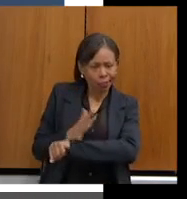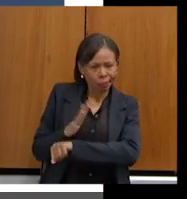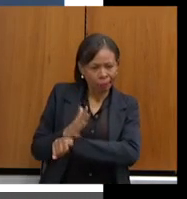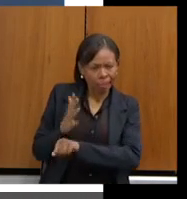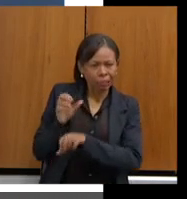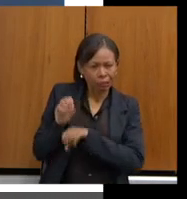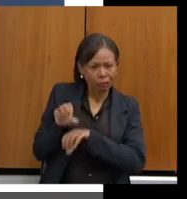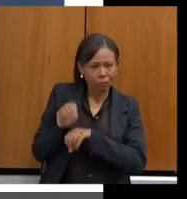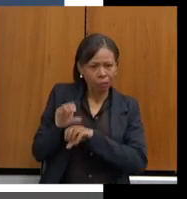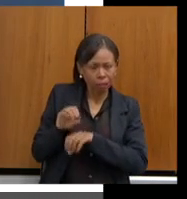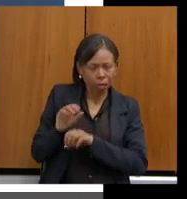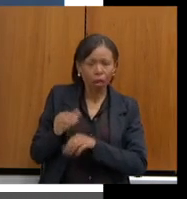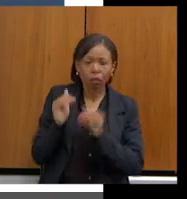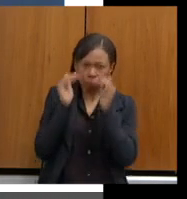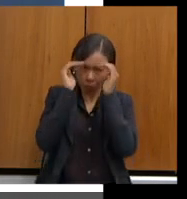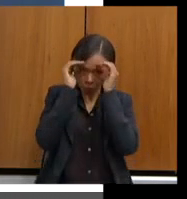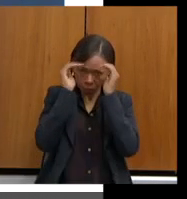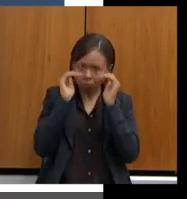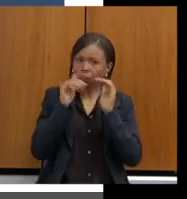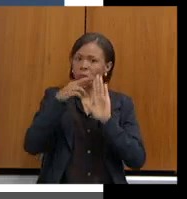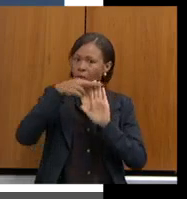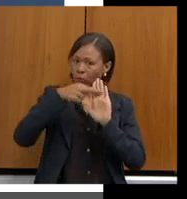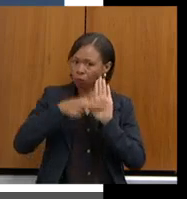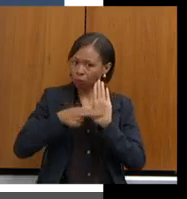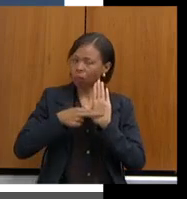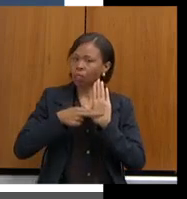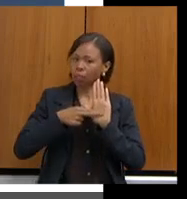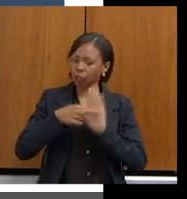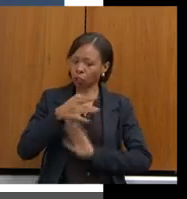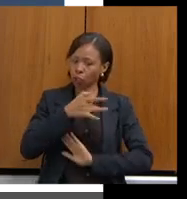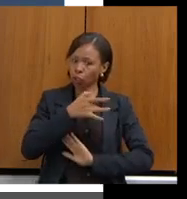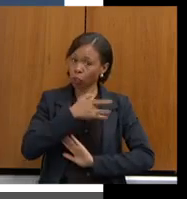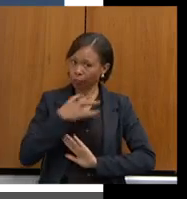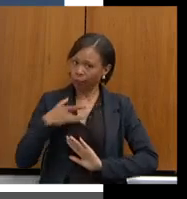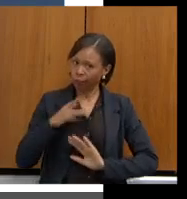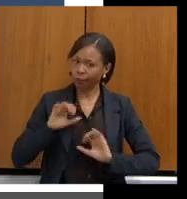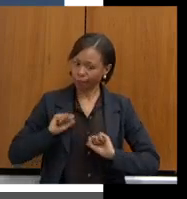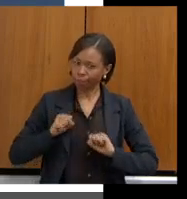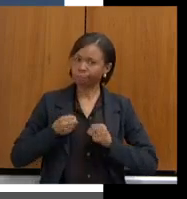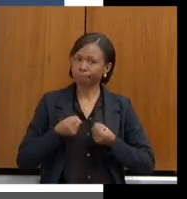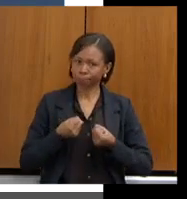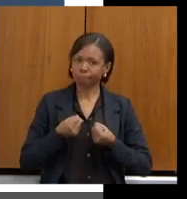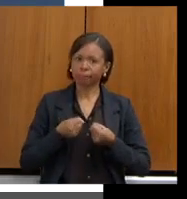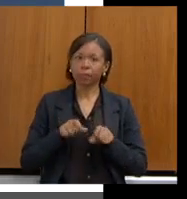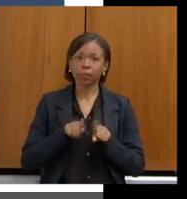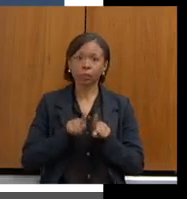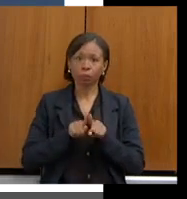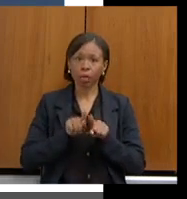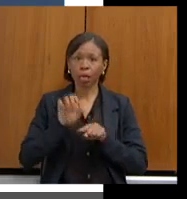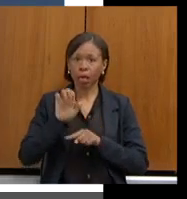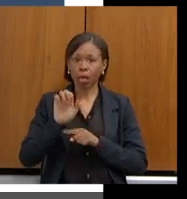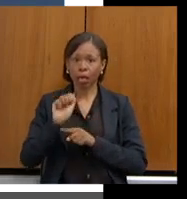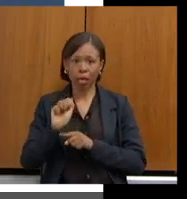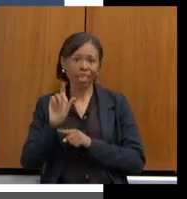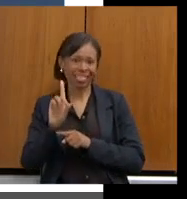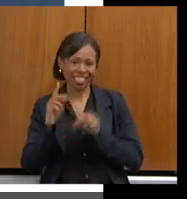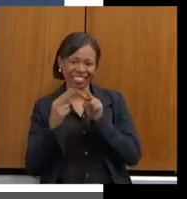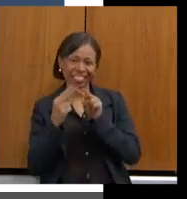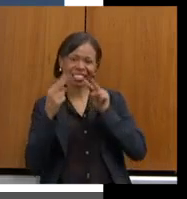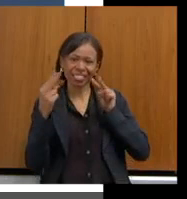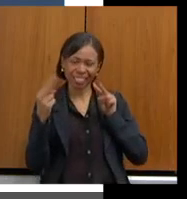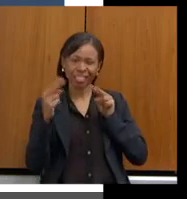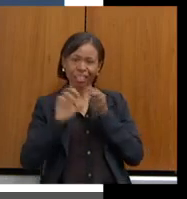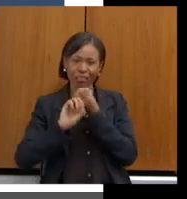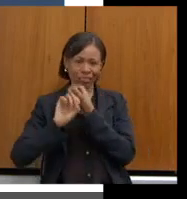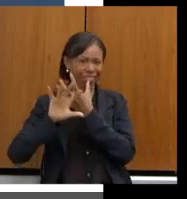Os Protocolos de segurança nós temos então a concepção de um projeto de aprimoramento do AD para todo o corpo de